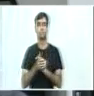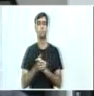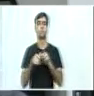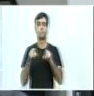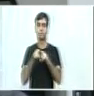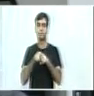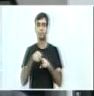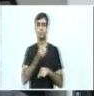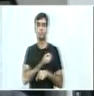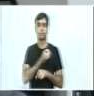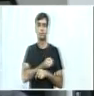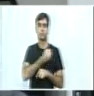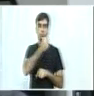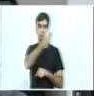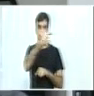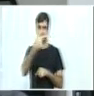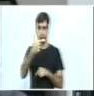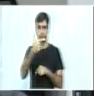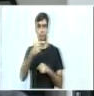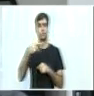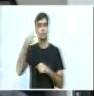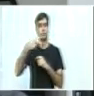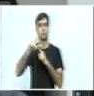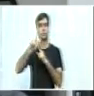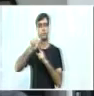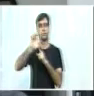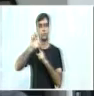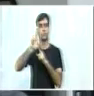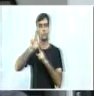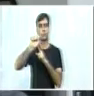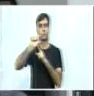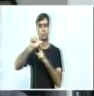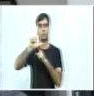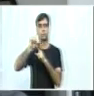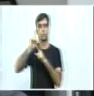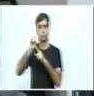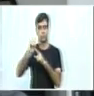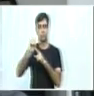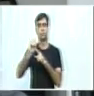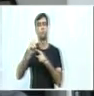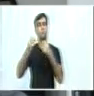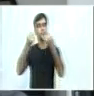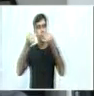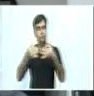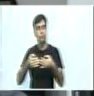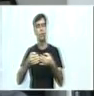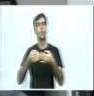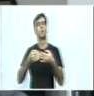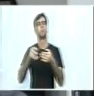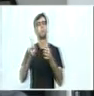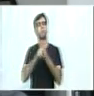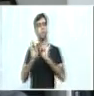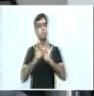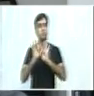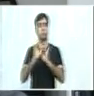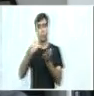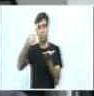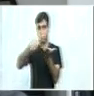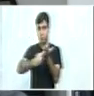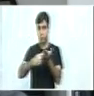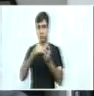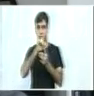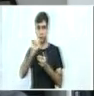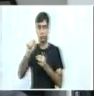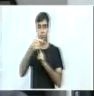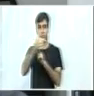Requerimento 022 do vereador Geraldo Luiz, que seja entregue a homenagem em reunião ordinária no próximo